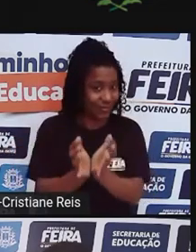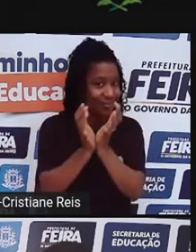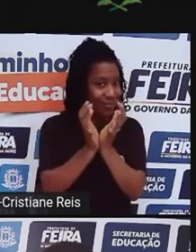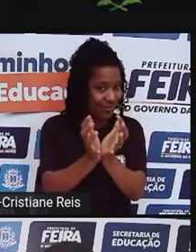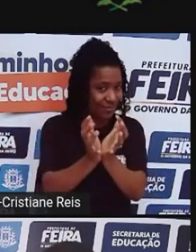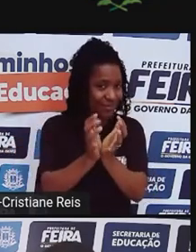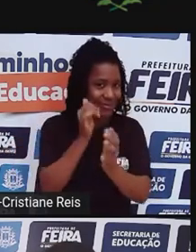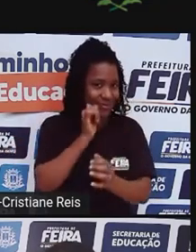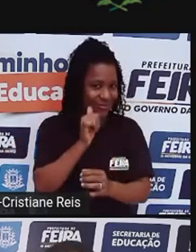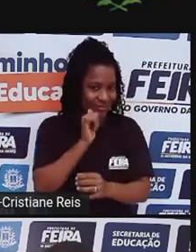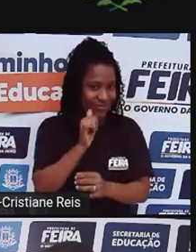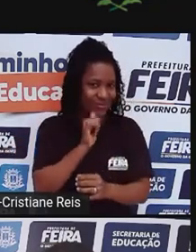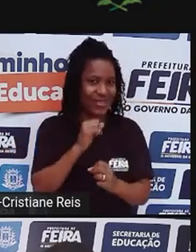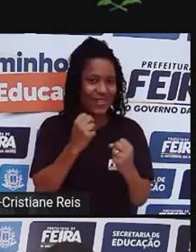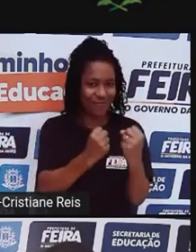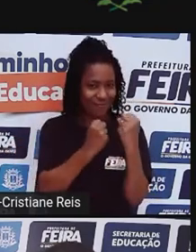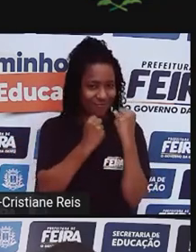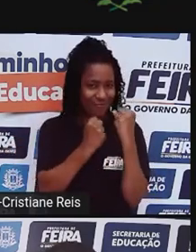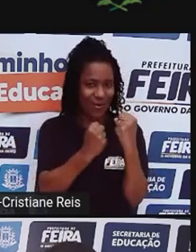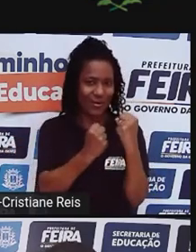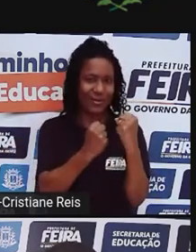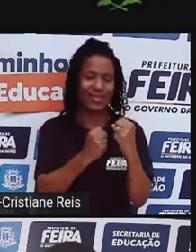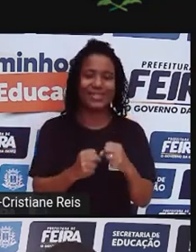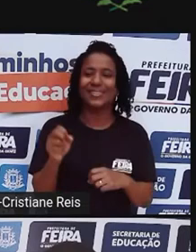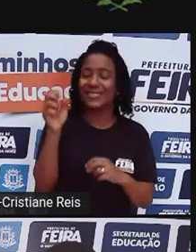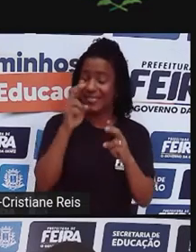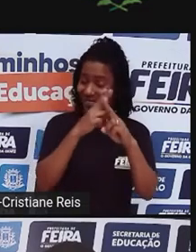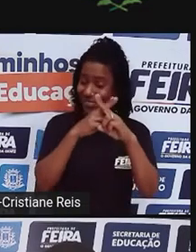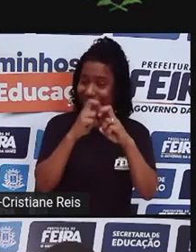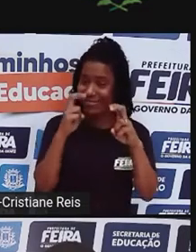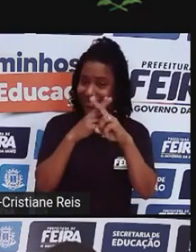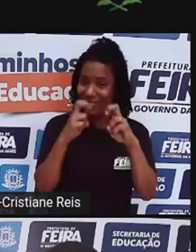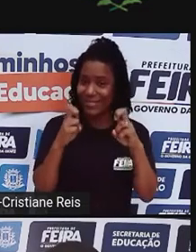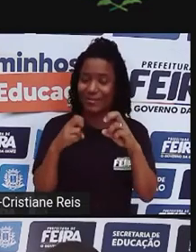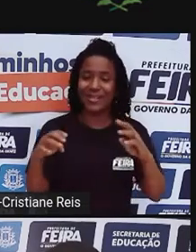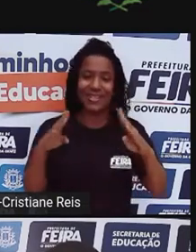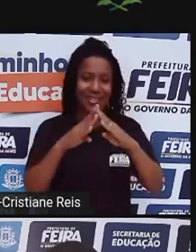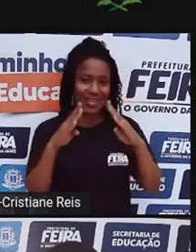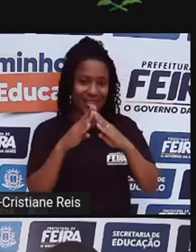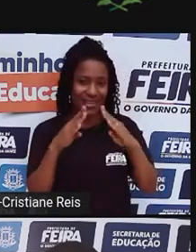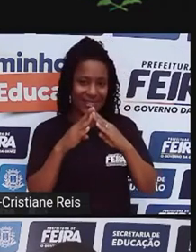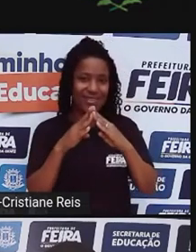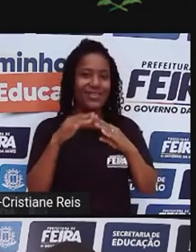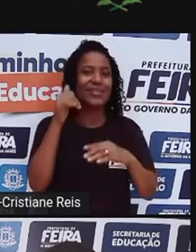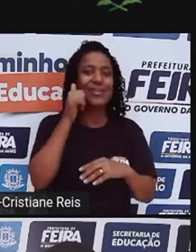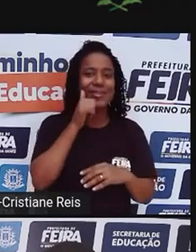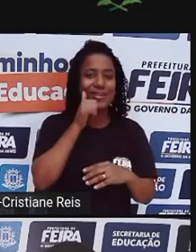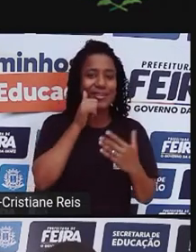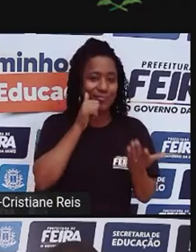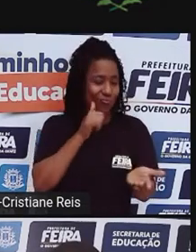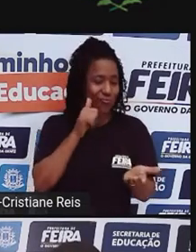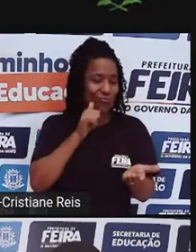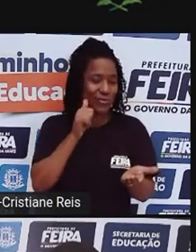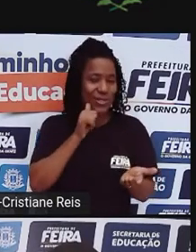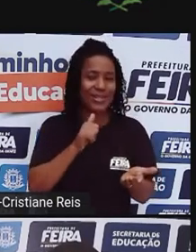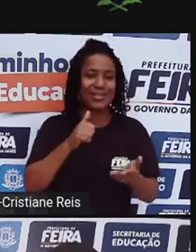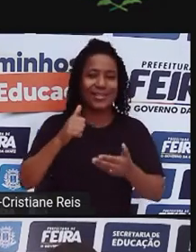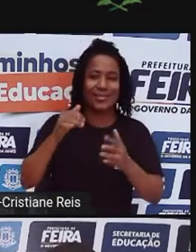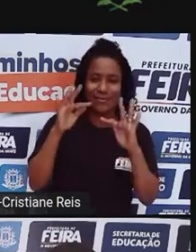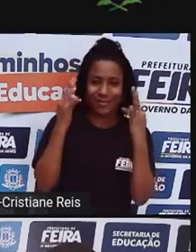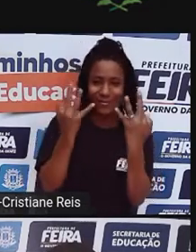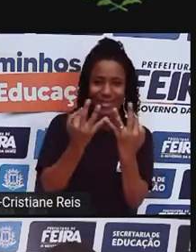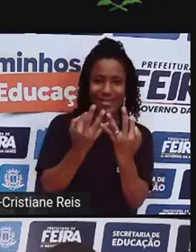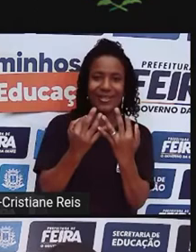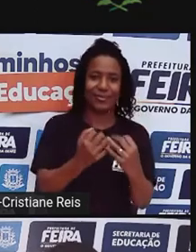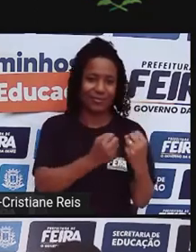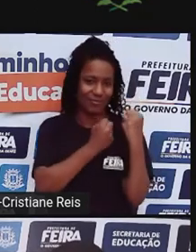de mulheres negras. Então, tanto na universidade quanto na minha casa, eu fui criada por mulheres muito fortes, que tinham opiniões